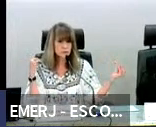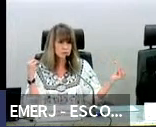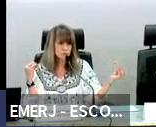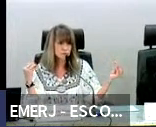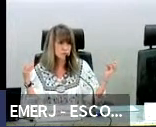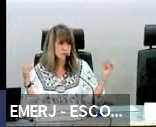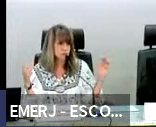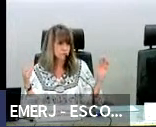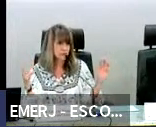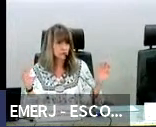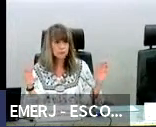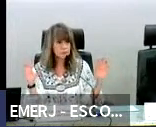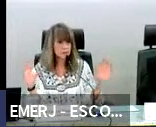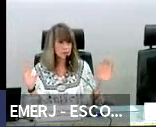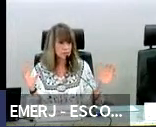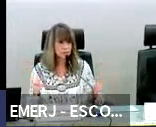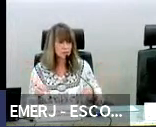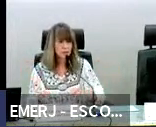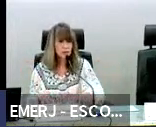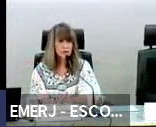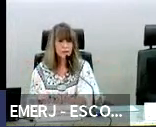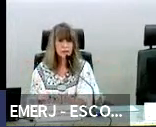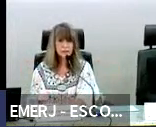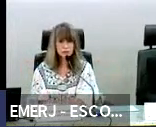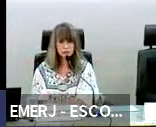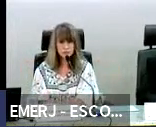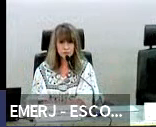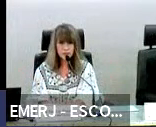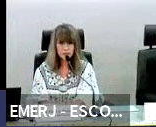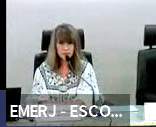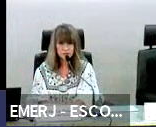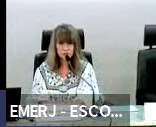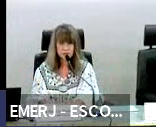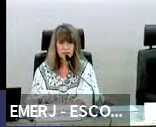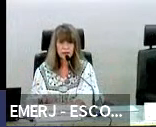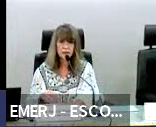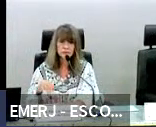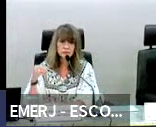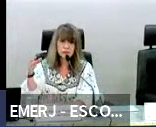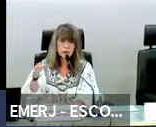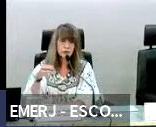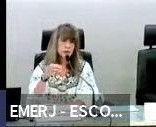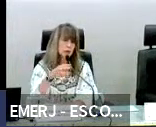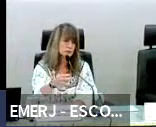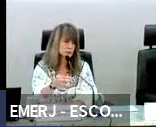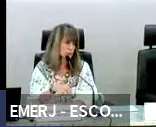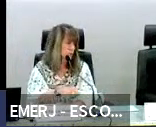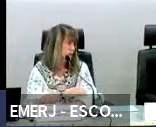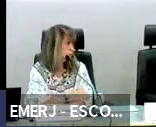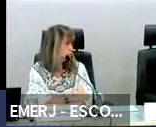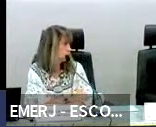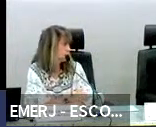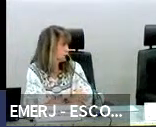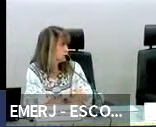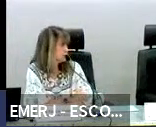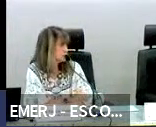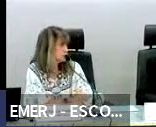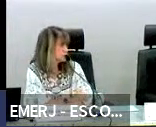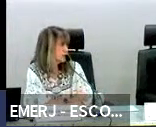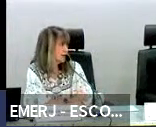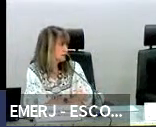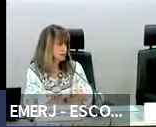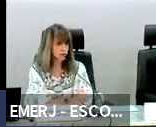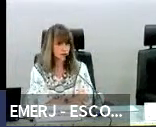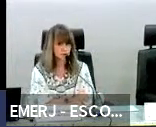ilícito civil e o ilícito penal não teriam grandes diferenças, né? A não ser com relação aos bens